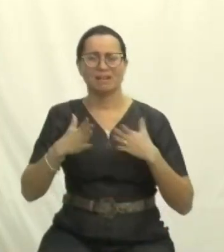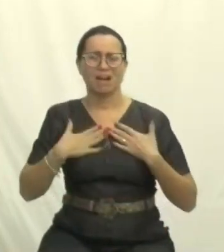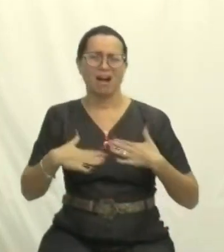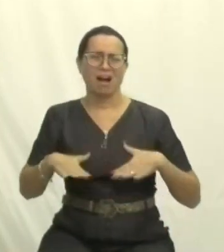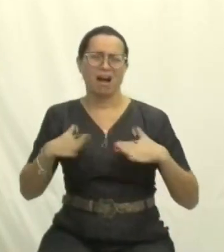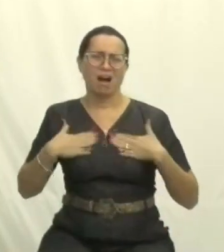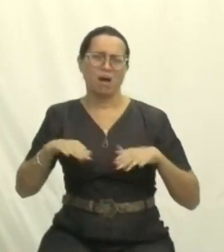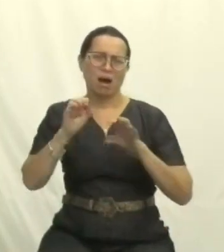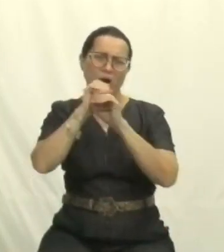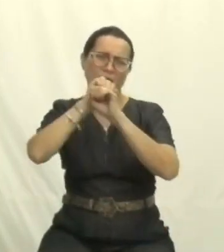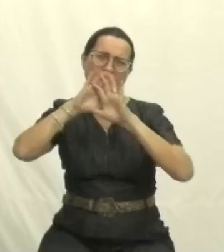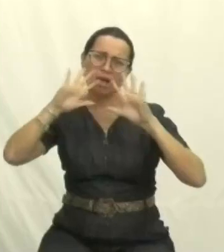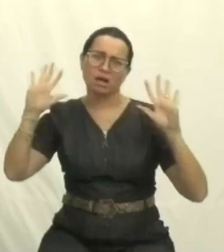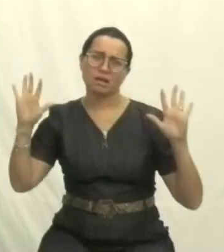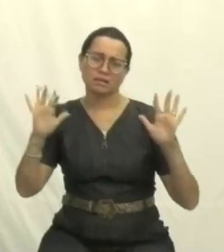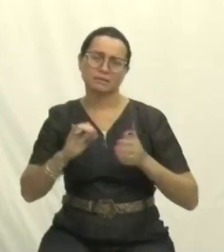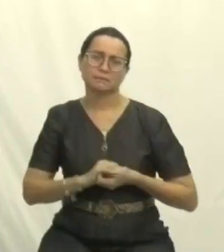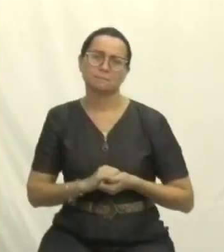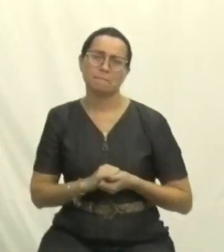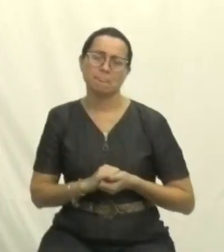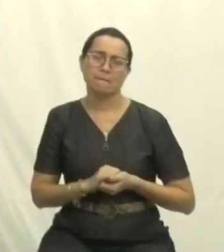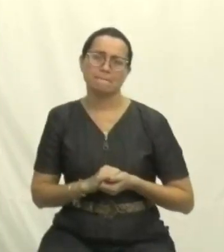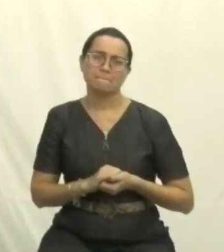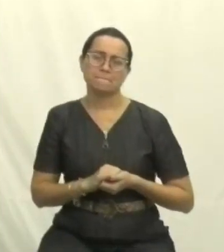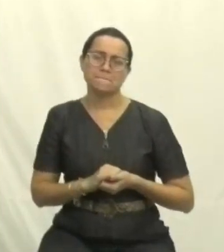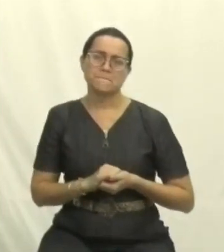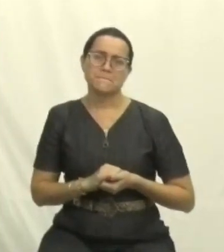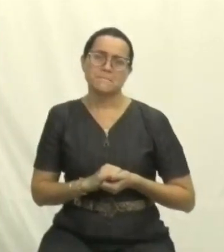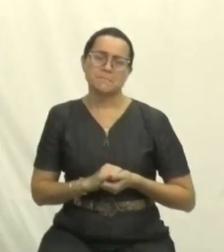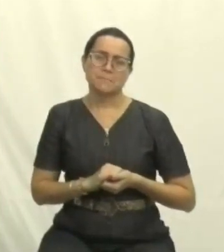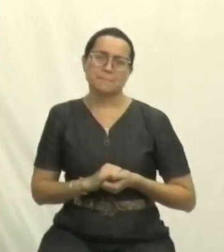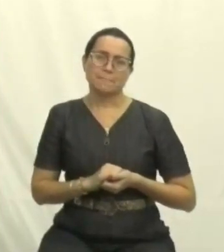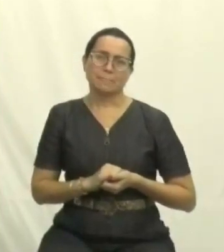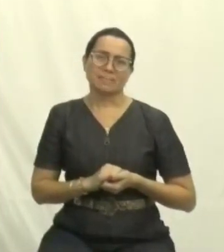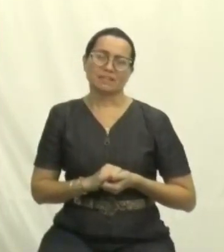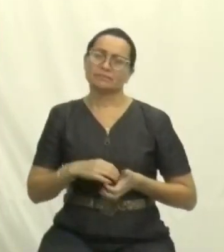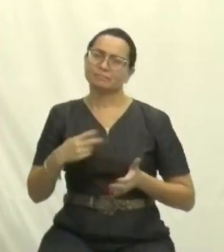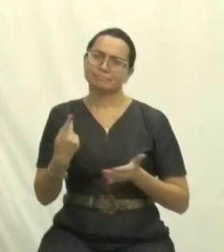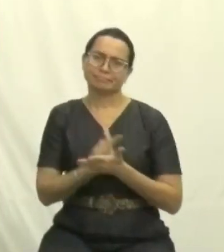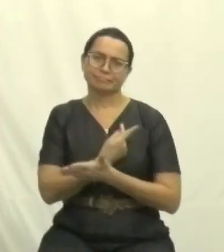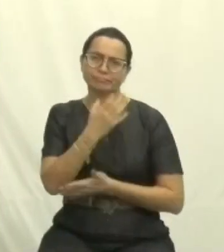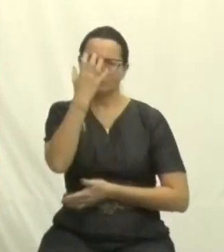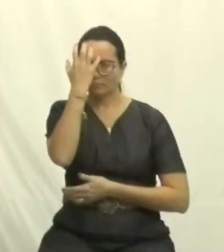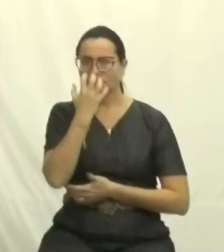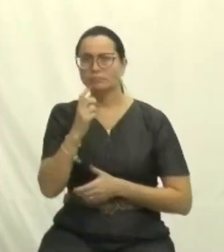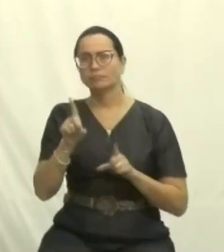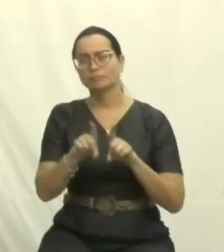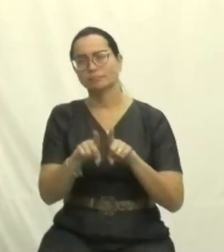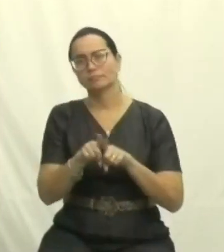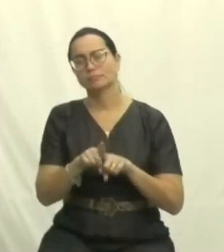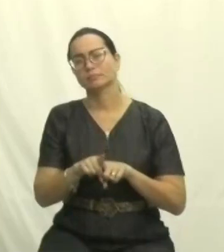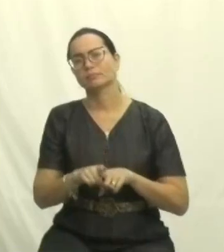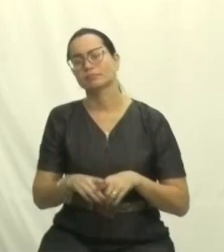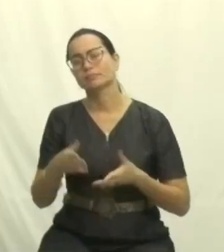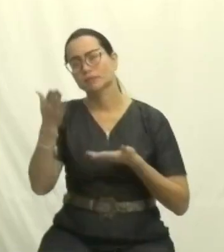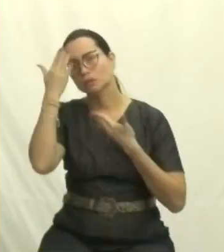que está sendo feito e será feito na maior seriedade possível. No mais, muito obrigado aos vereadores que me